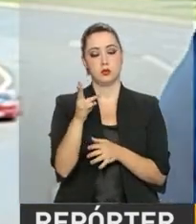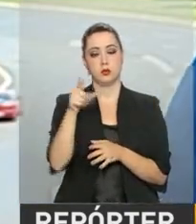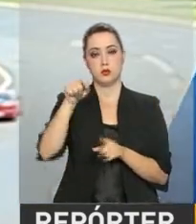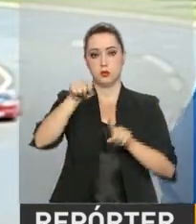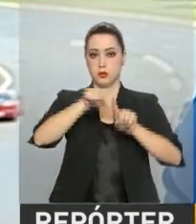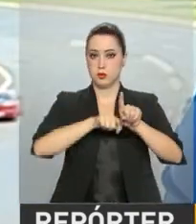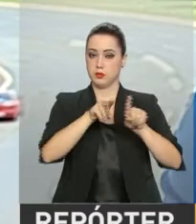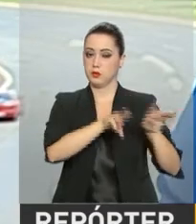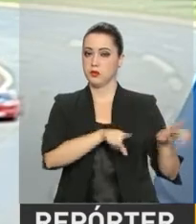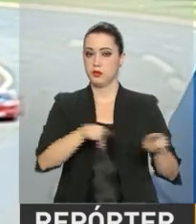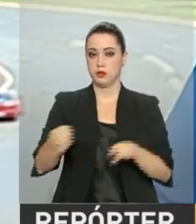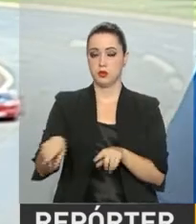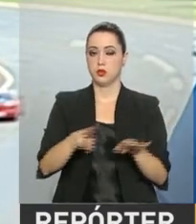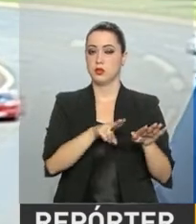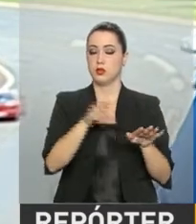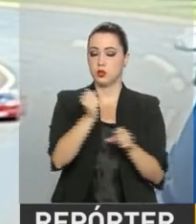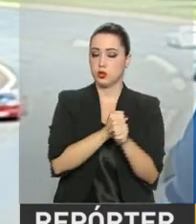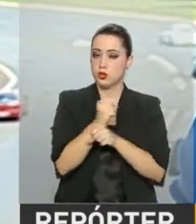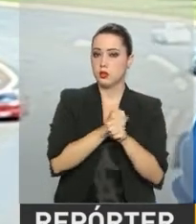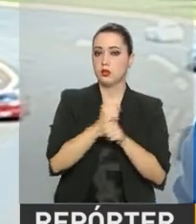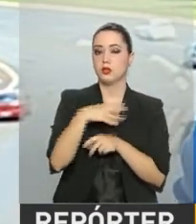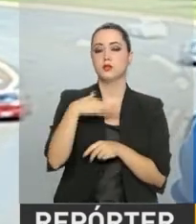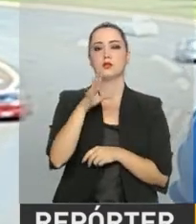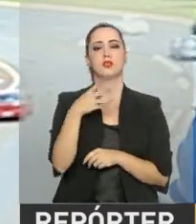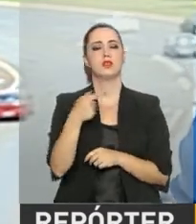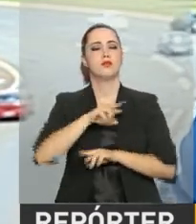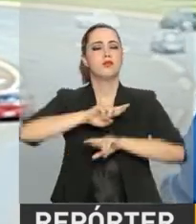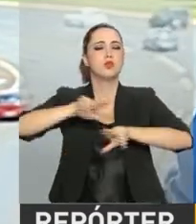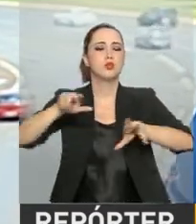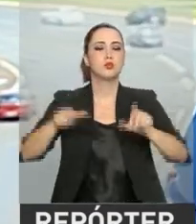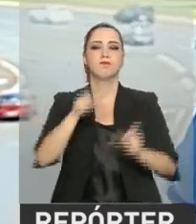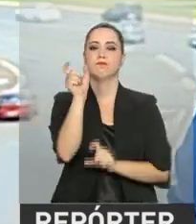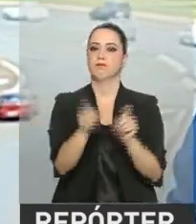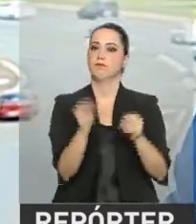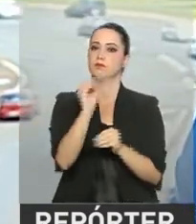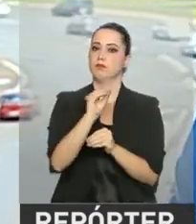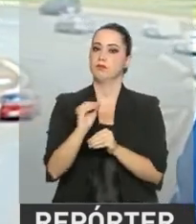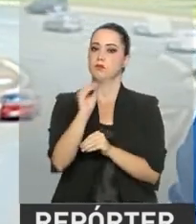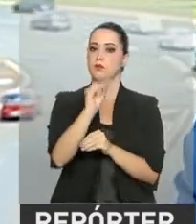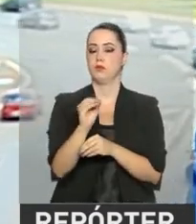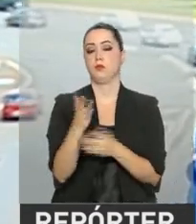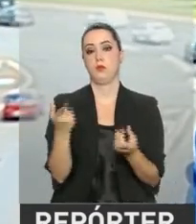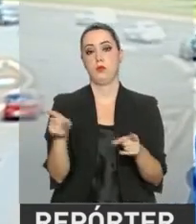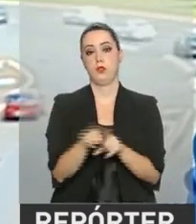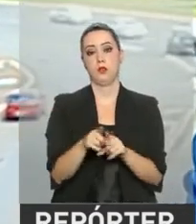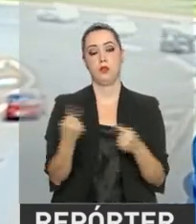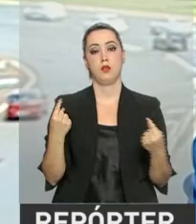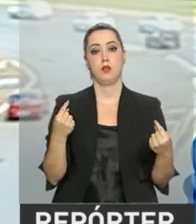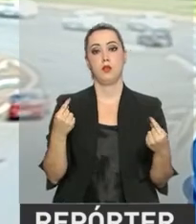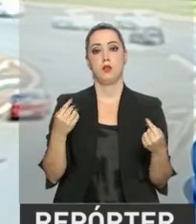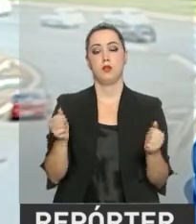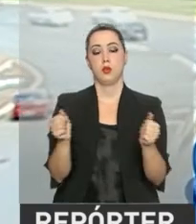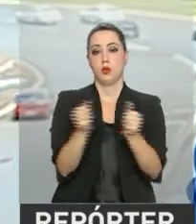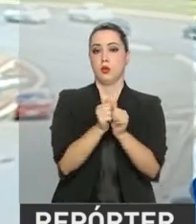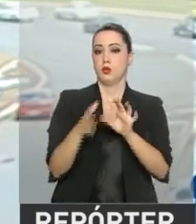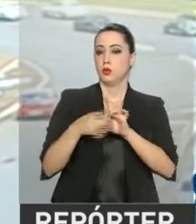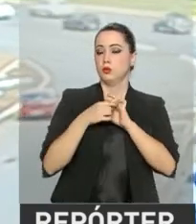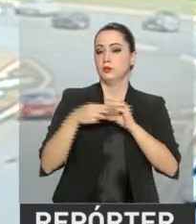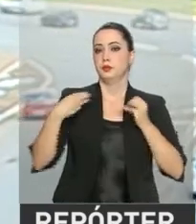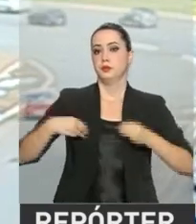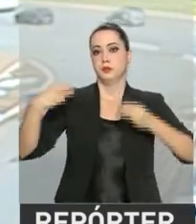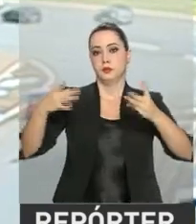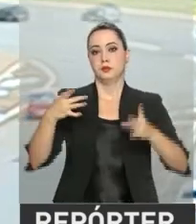600 mil consultas nos hospitais da rede da empresa brasileira de serviços hospitalares ligadas ao ministério da educação